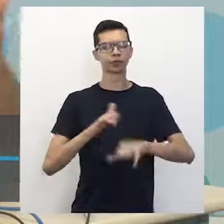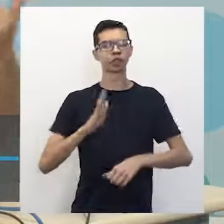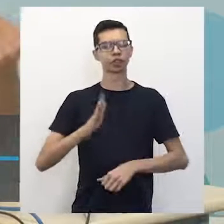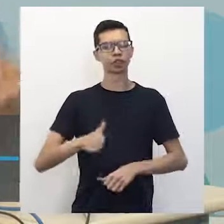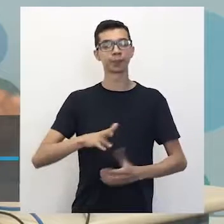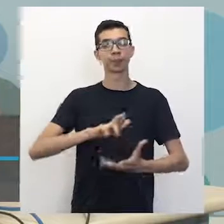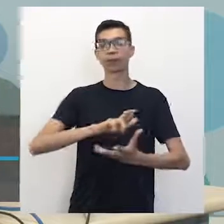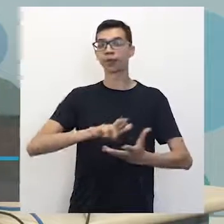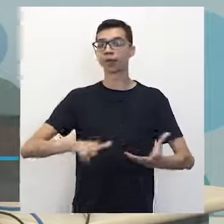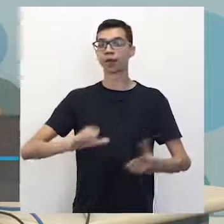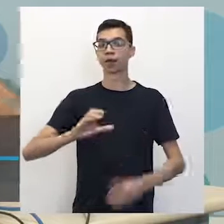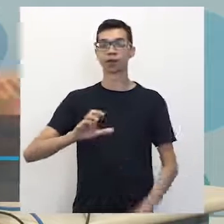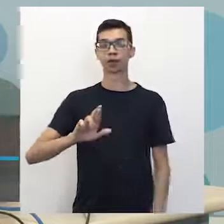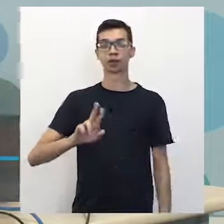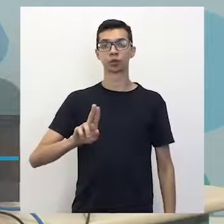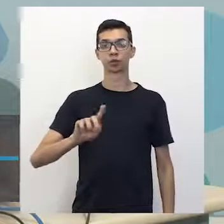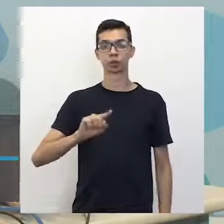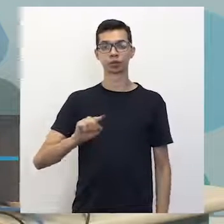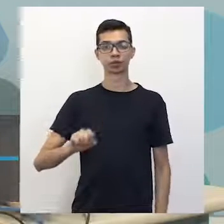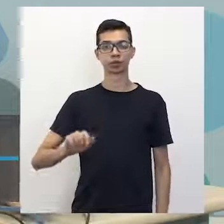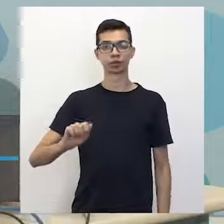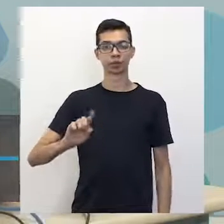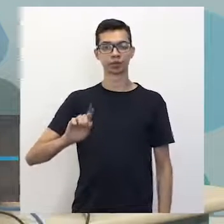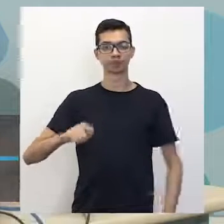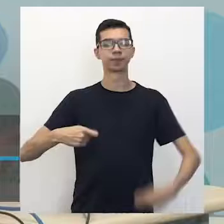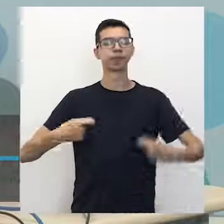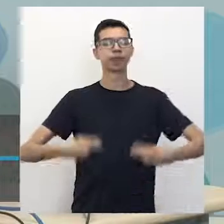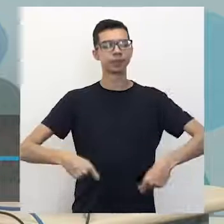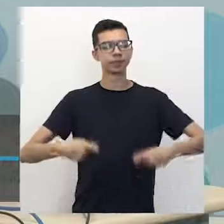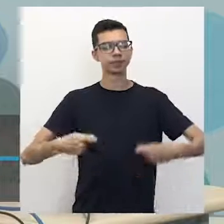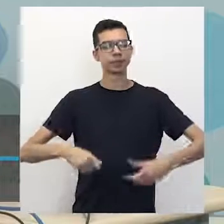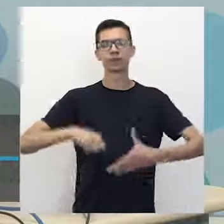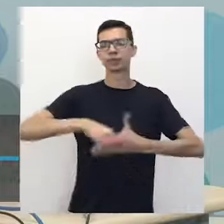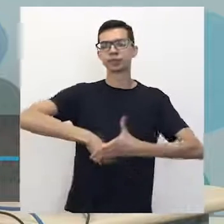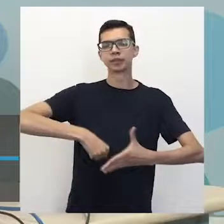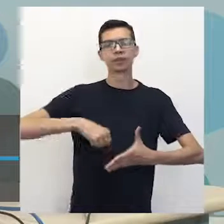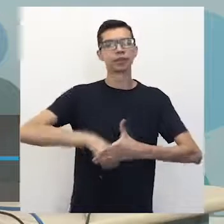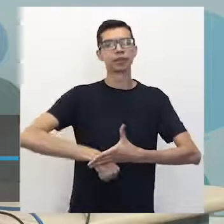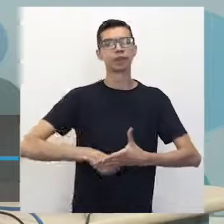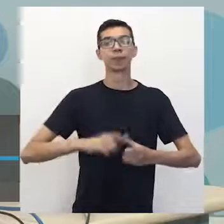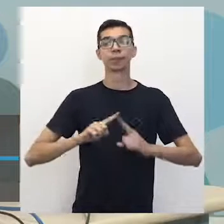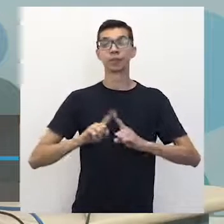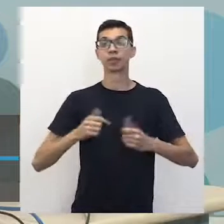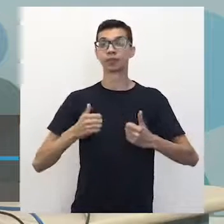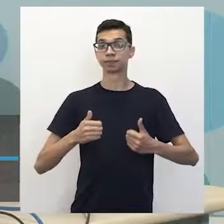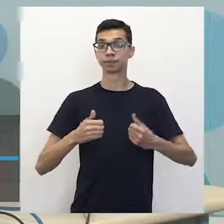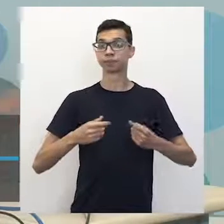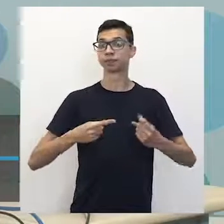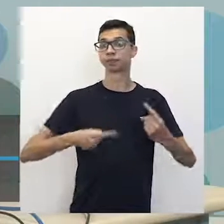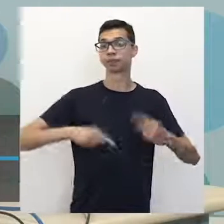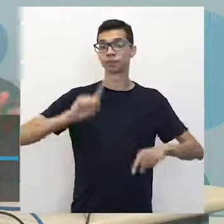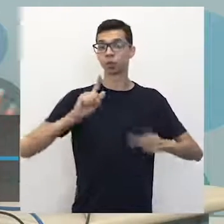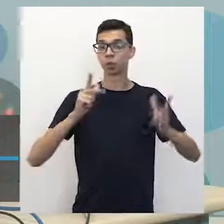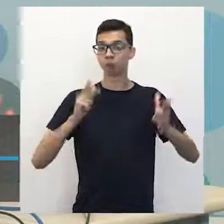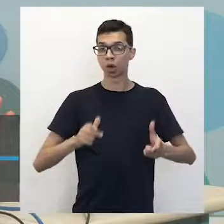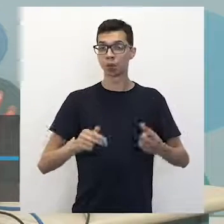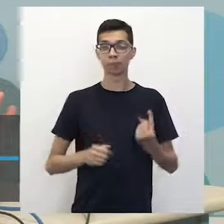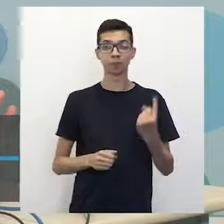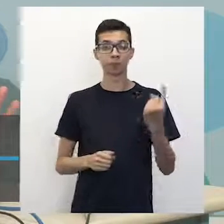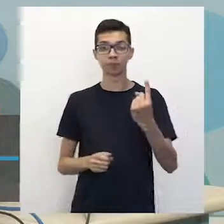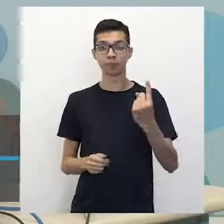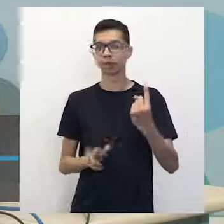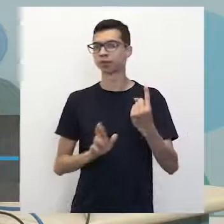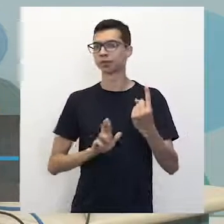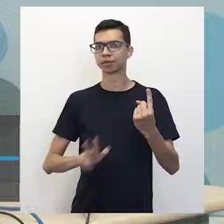cruzadas foram necessárias e nem todas foram tão bem sucedidas quanto a primeira, e isso por vários